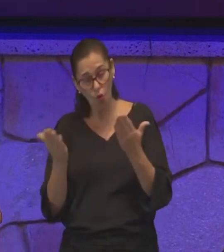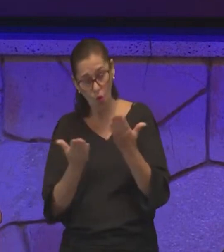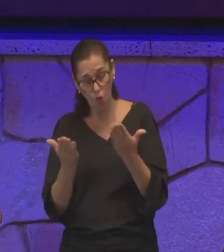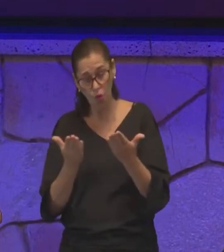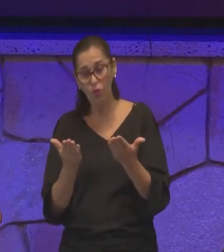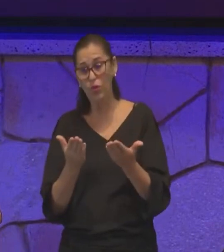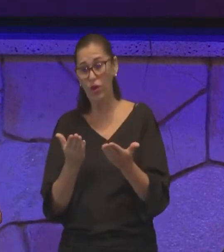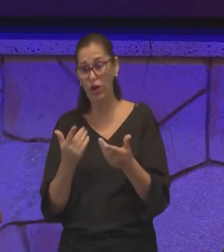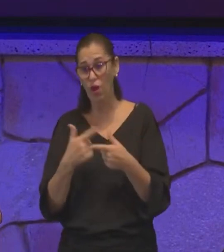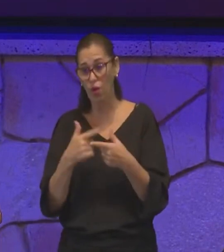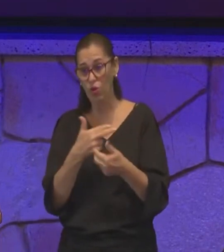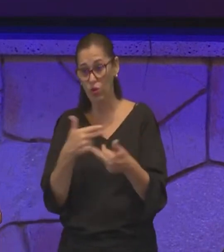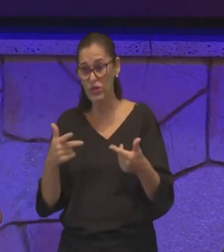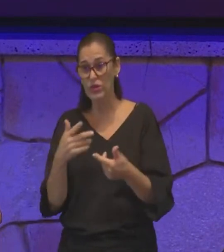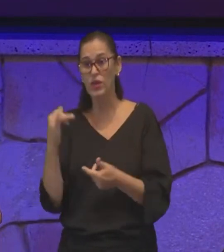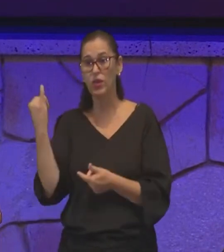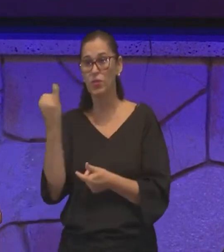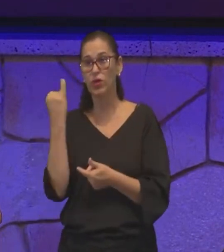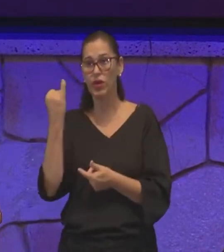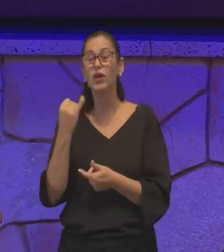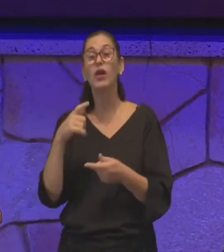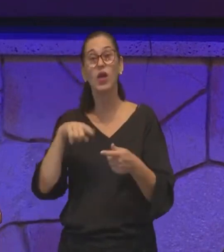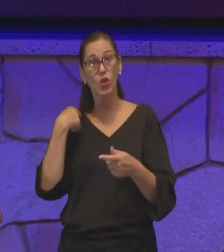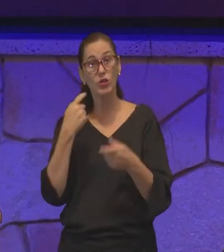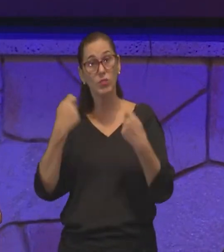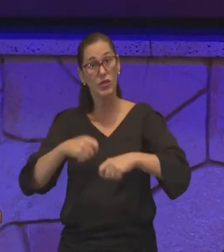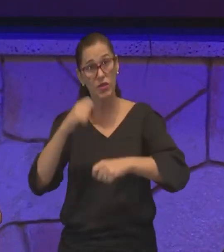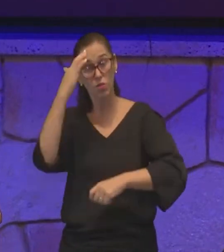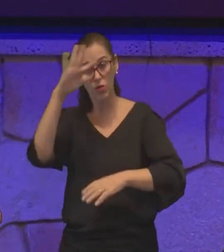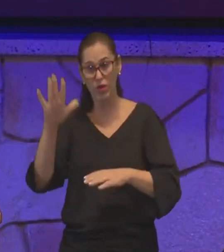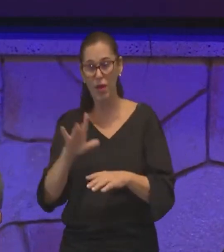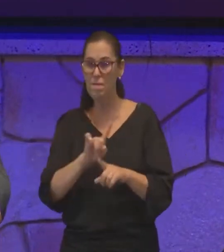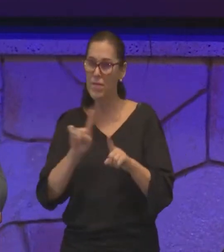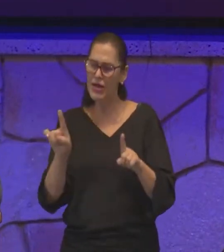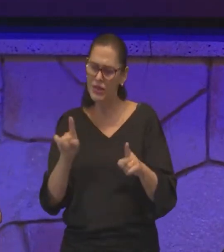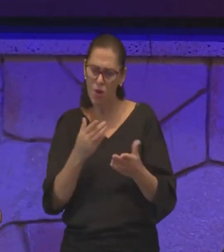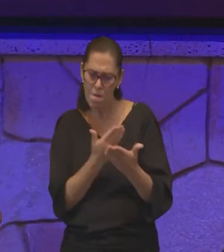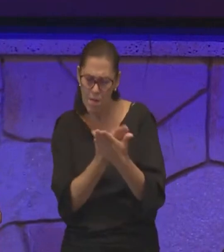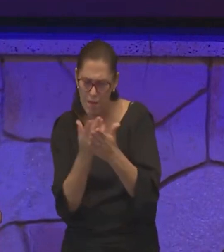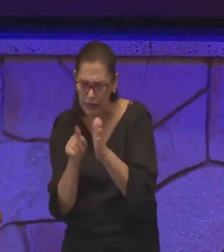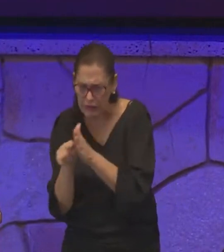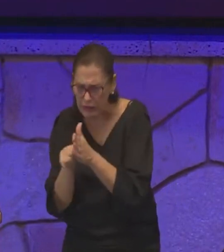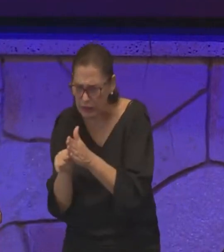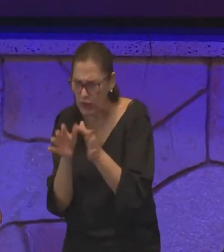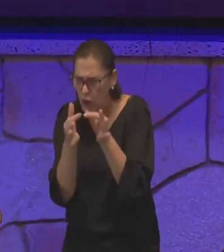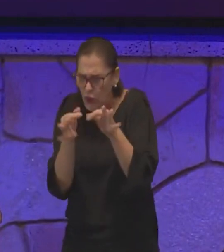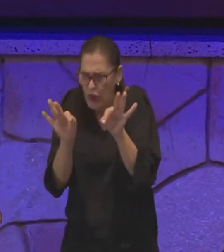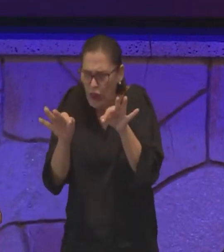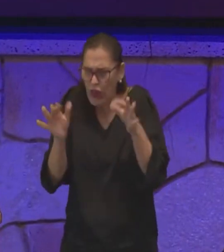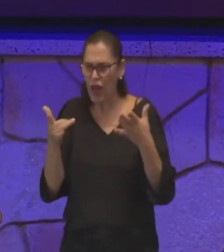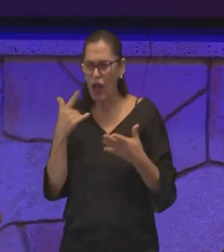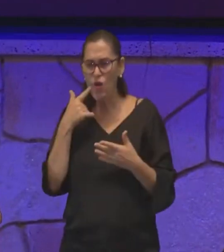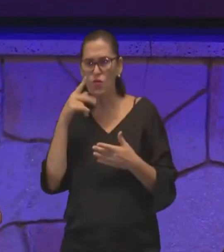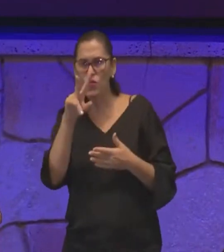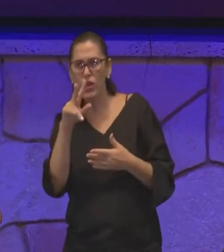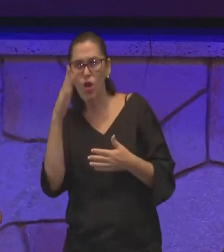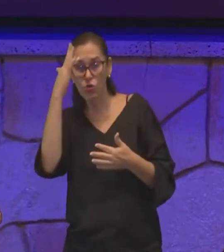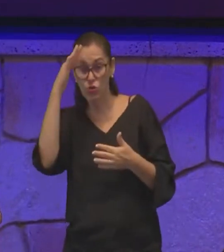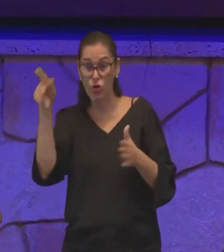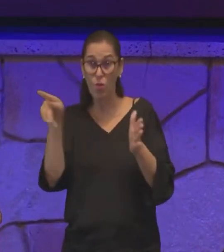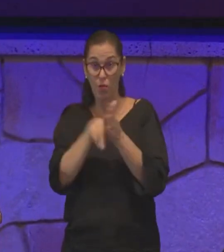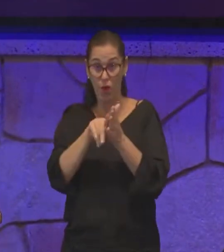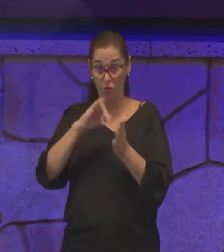sonhar. Mas se nós olharmos minuciosamente, de maneira muito criteriosa, nós perceberemos que o sonho de